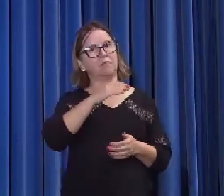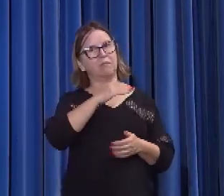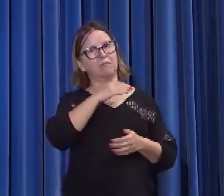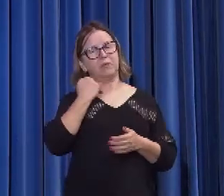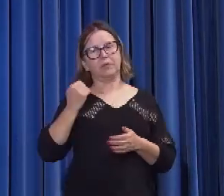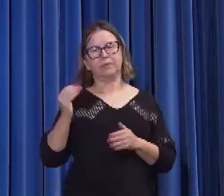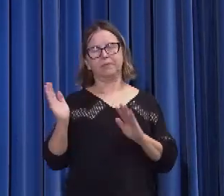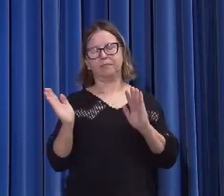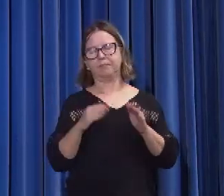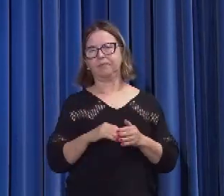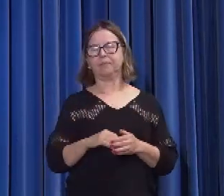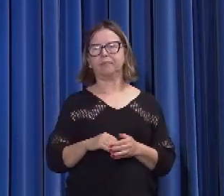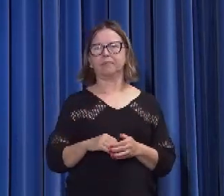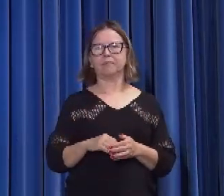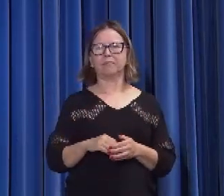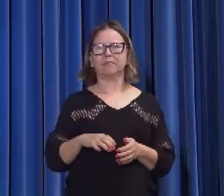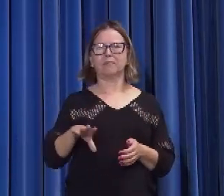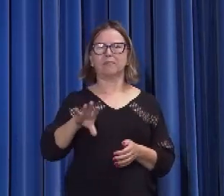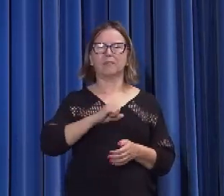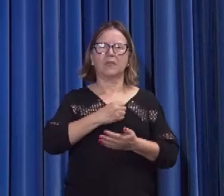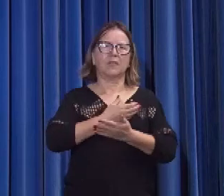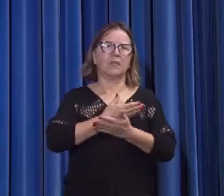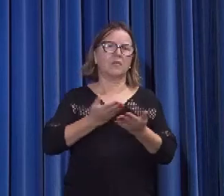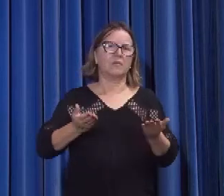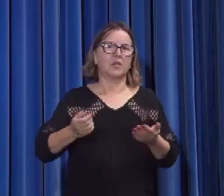Amados, eu não sei.